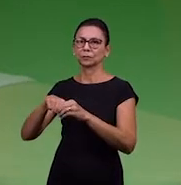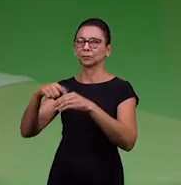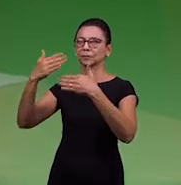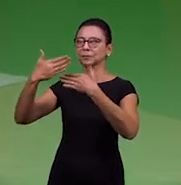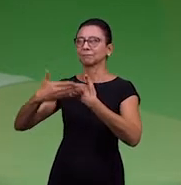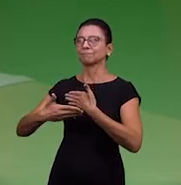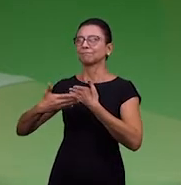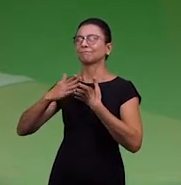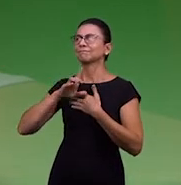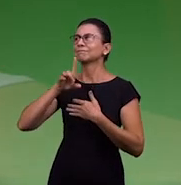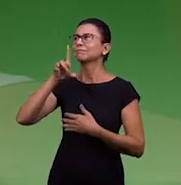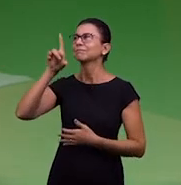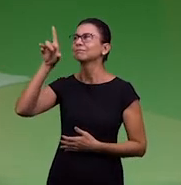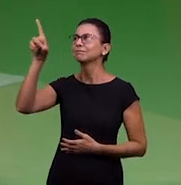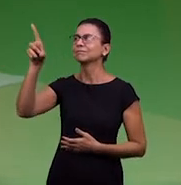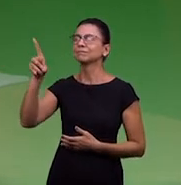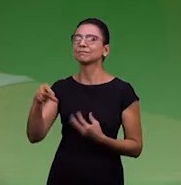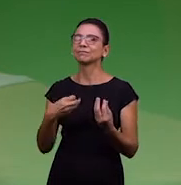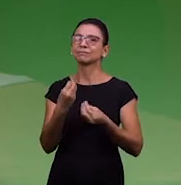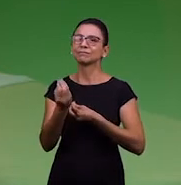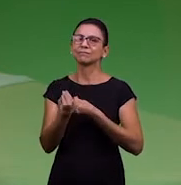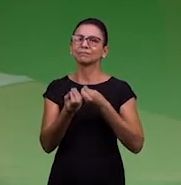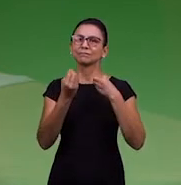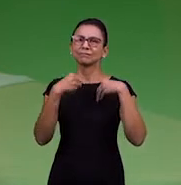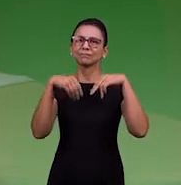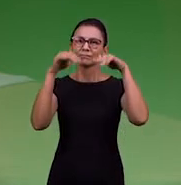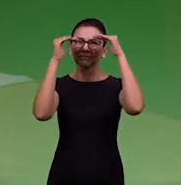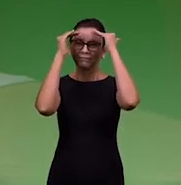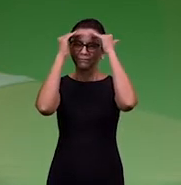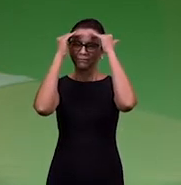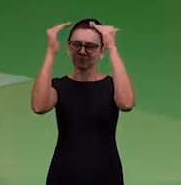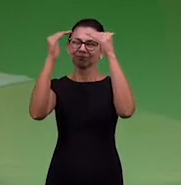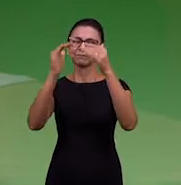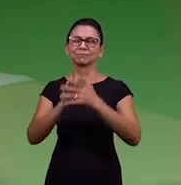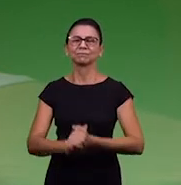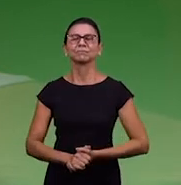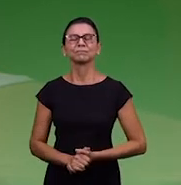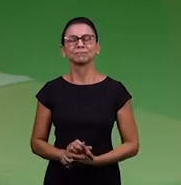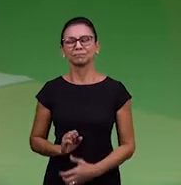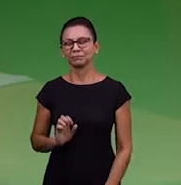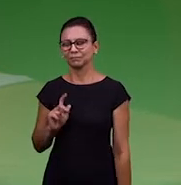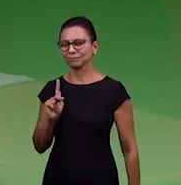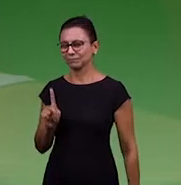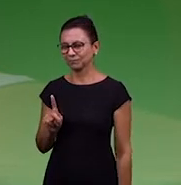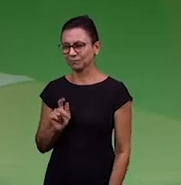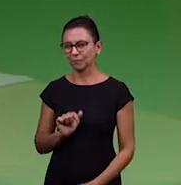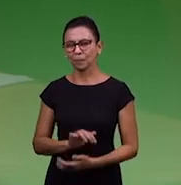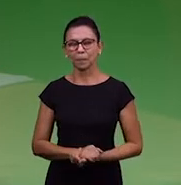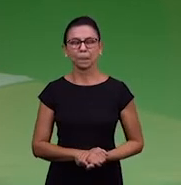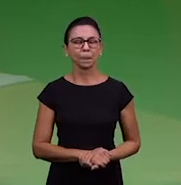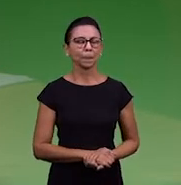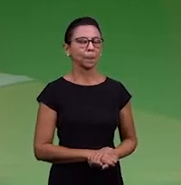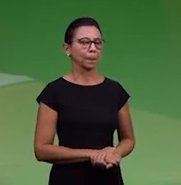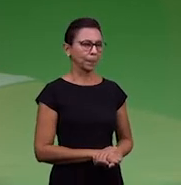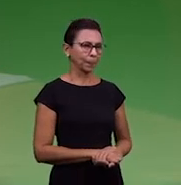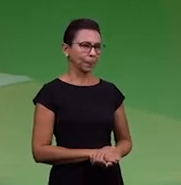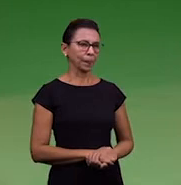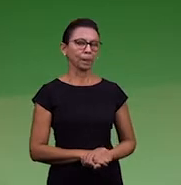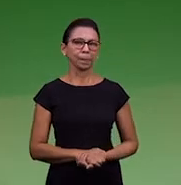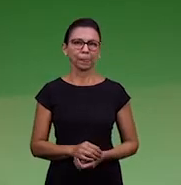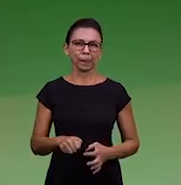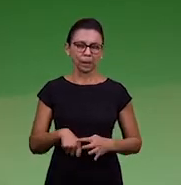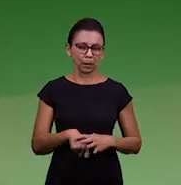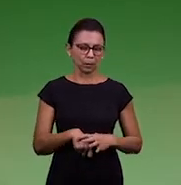pela árvore da vida, pela obediência. E aí nós vemos a ação da Trindade. Muito bem, então a